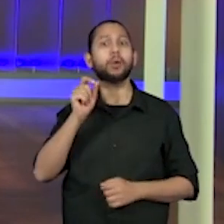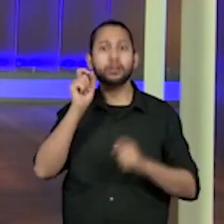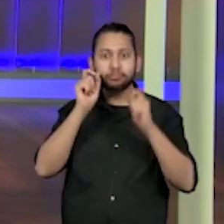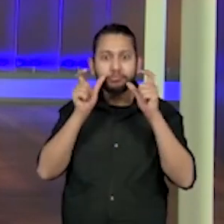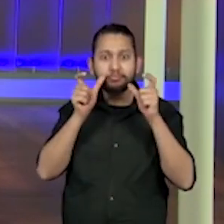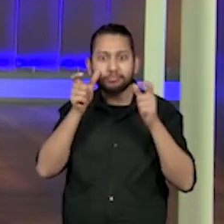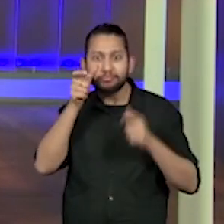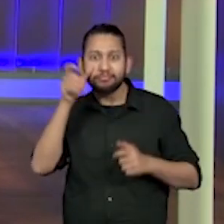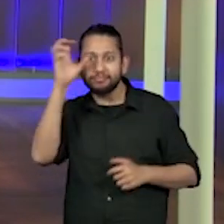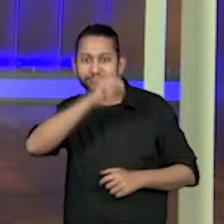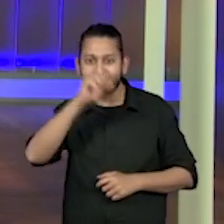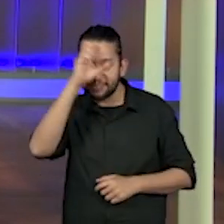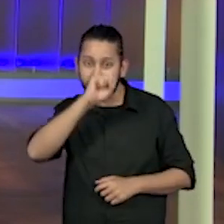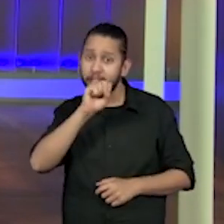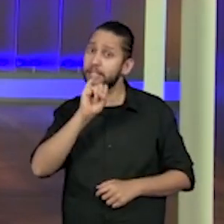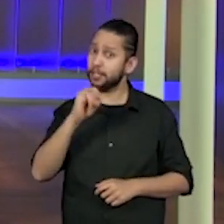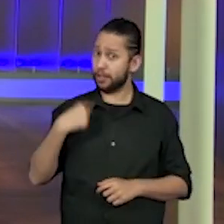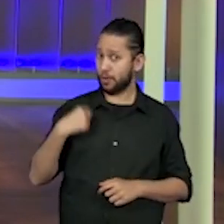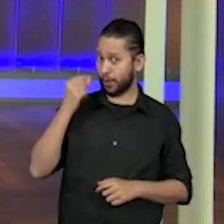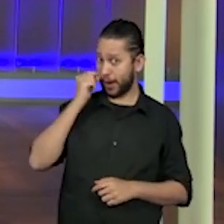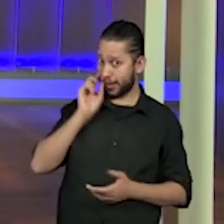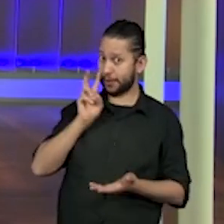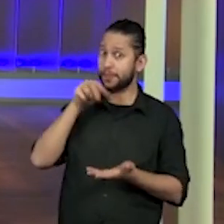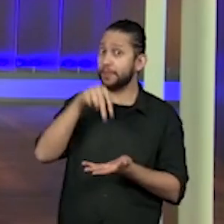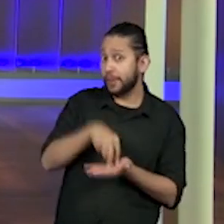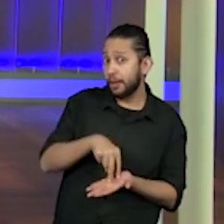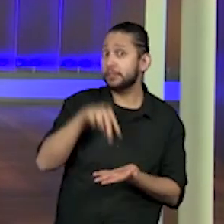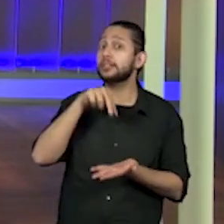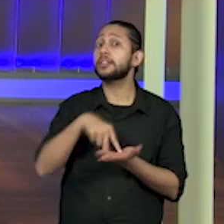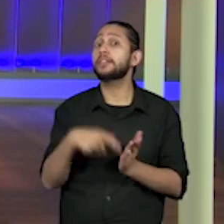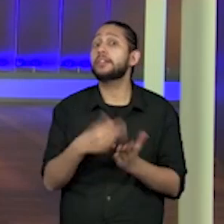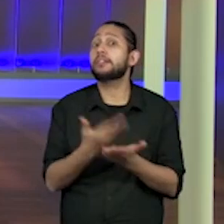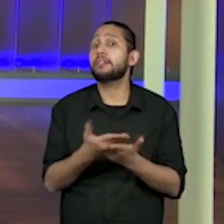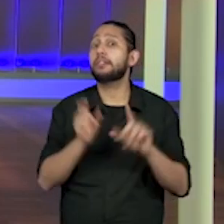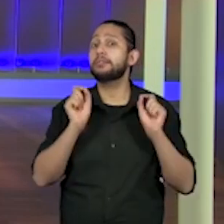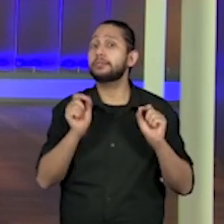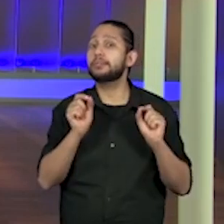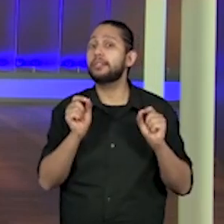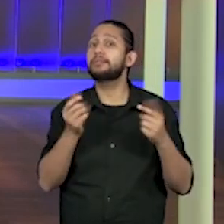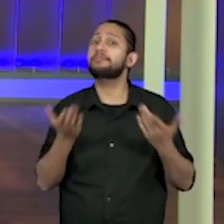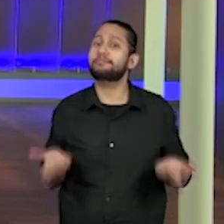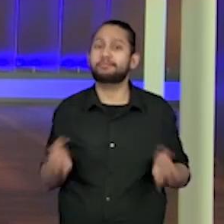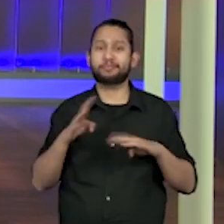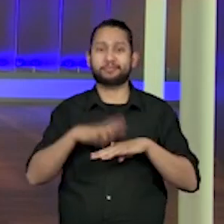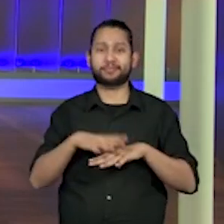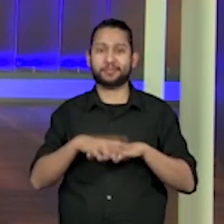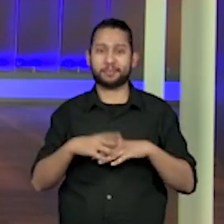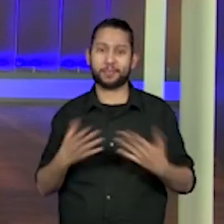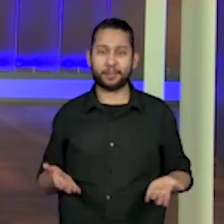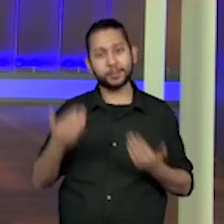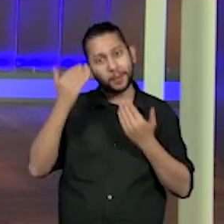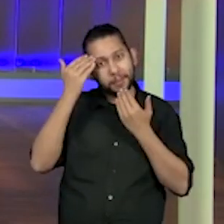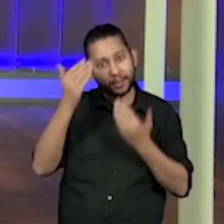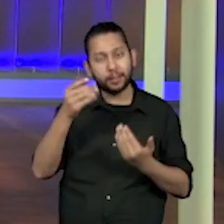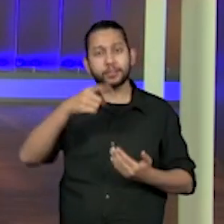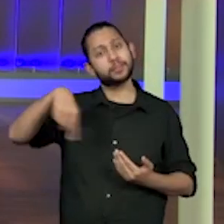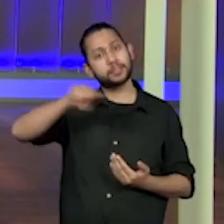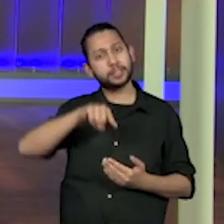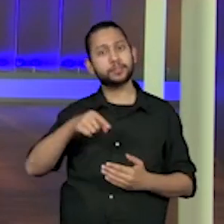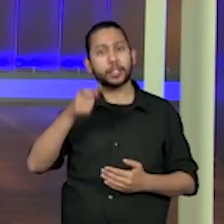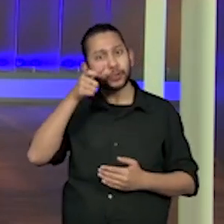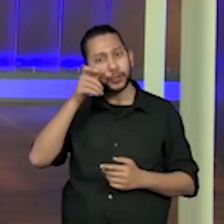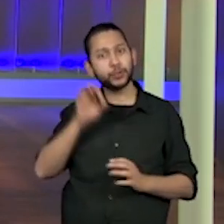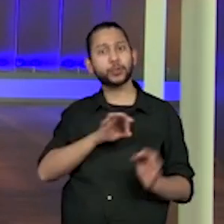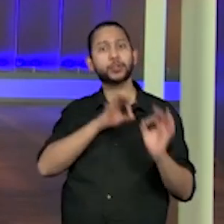ligadinhos. Se eu estou na área, o assunto é matemática, galera. Muito obrigada a todos que estão aqui em